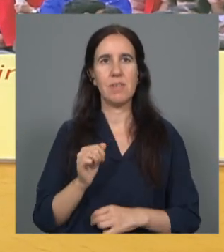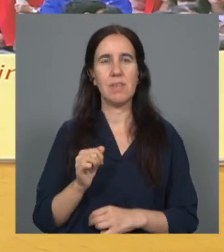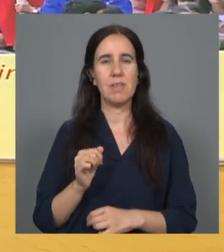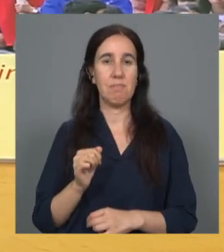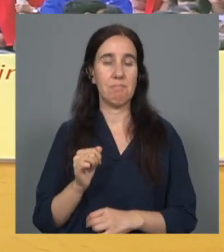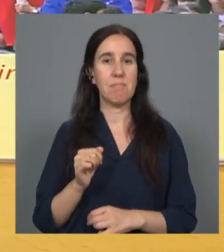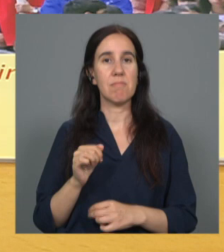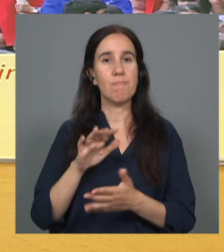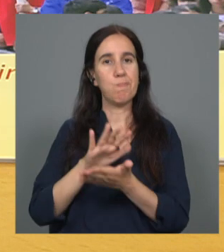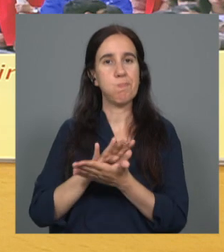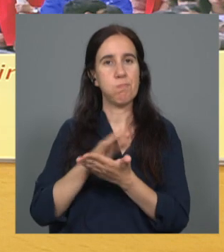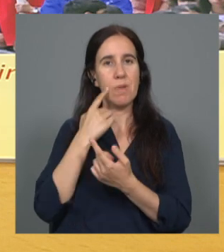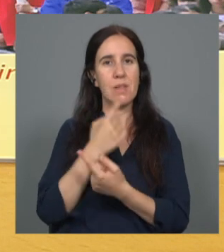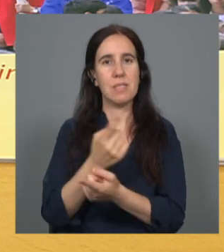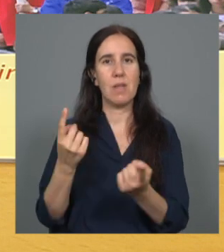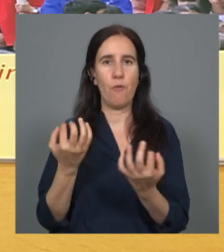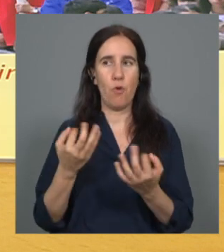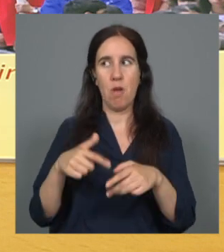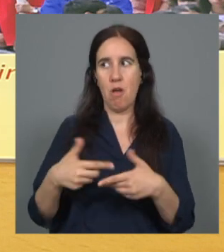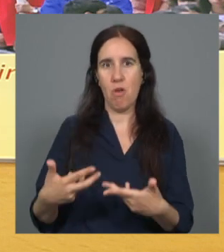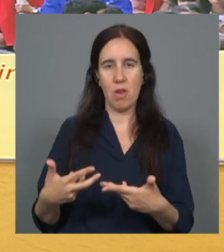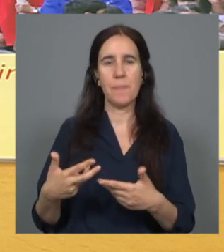foi lançado agora.